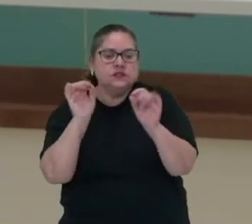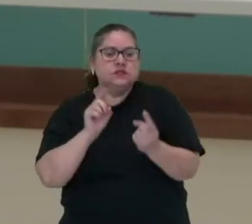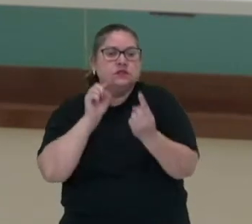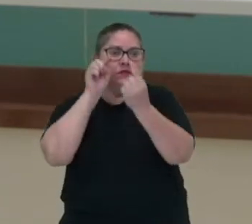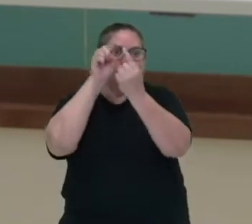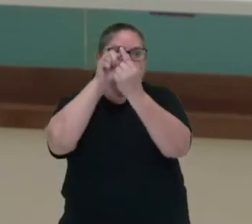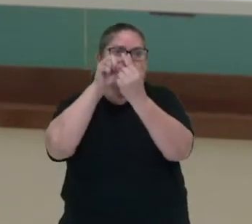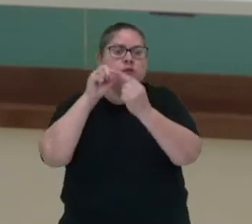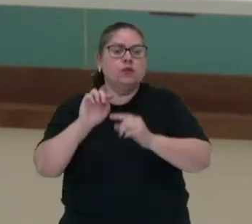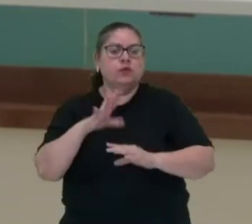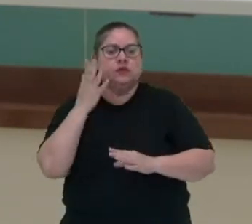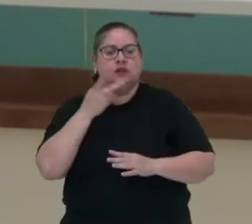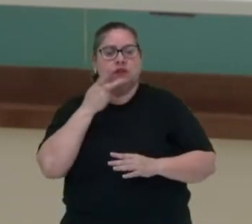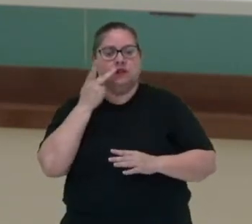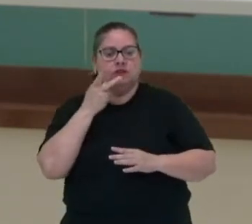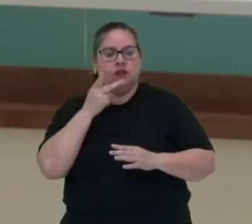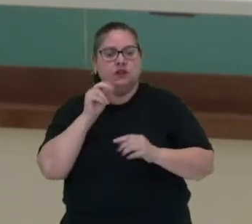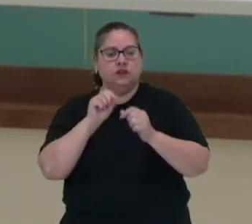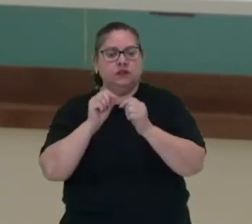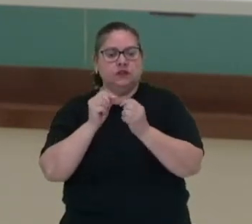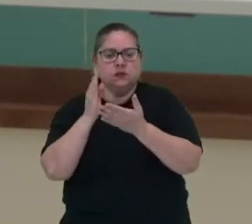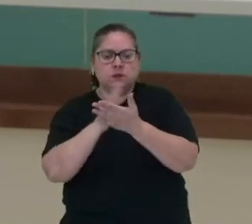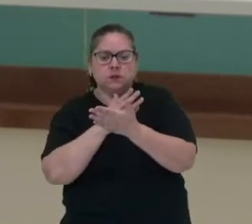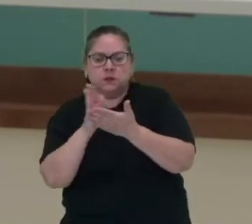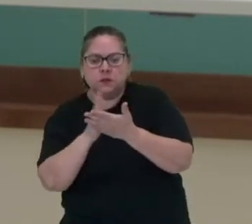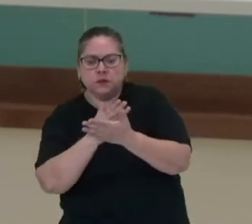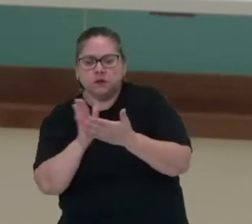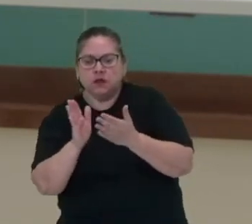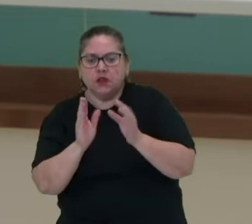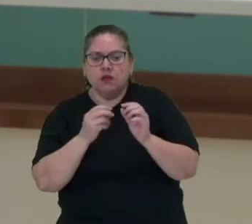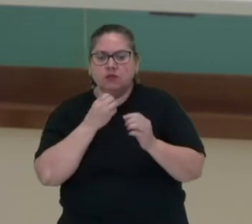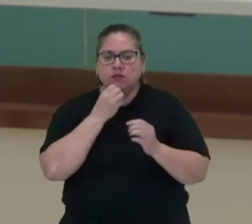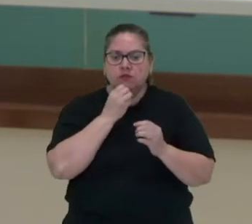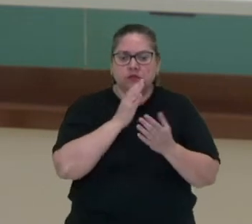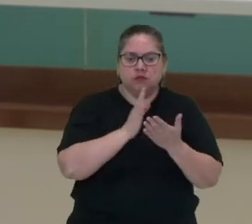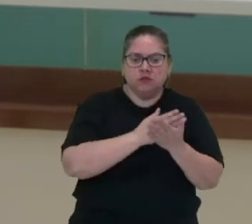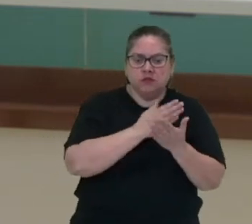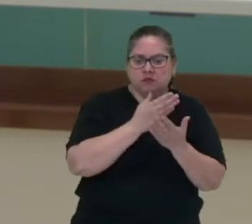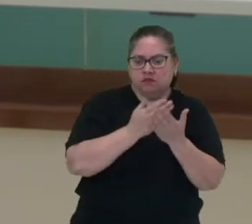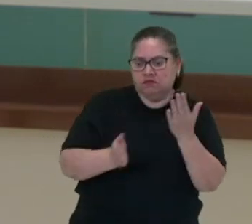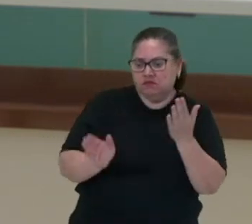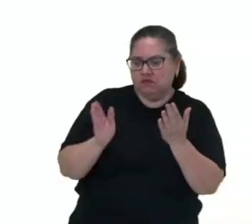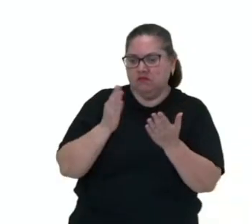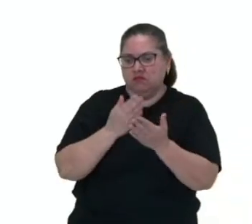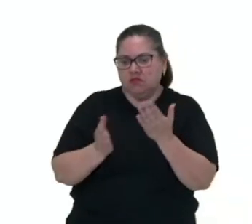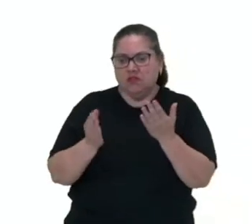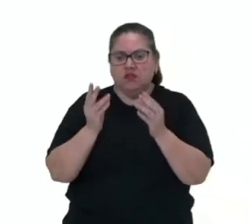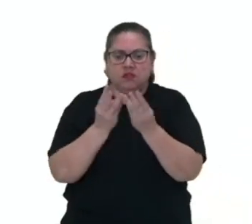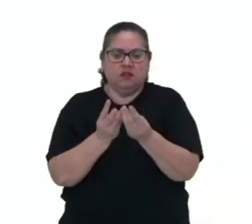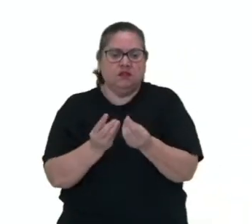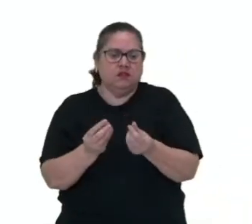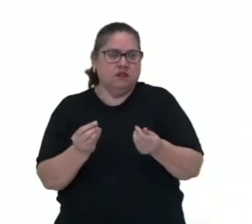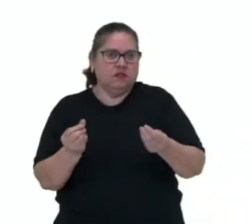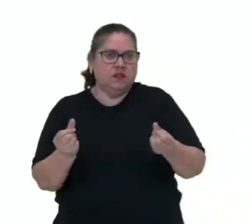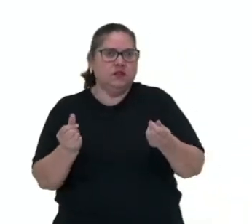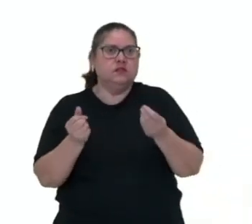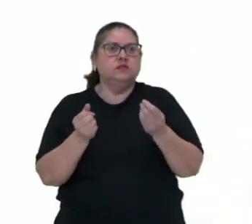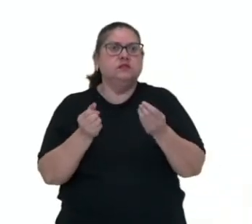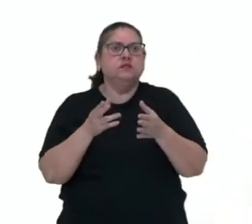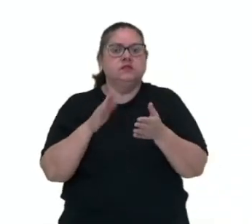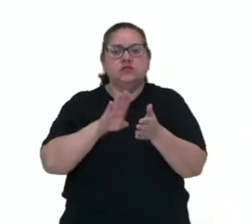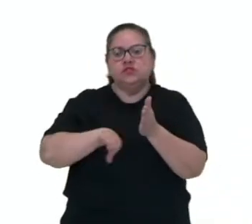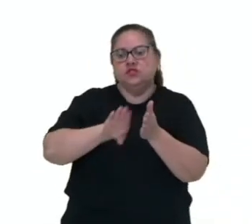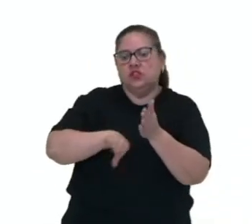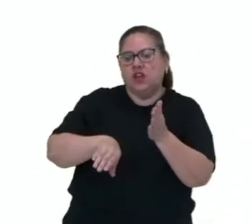objetividade. Então, quando a gente fala de fazer uma triagem, eliminar os argumentos que estão mais frágeis e tirar as